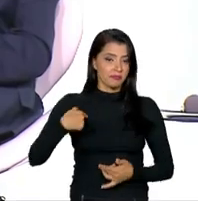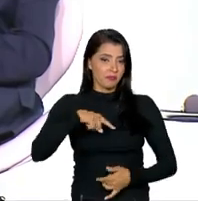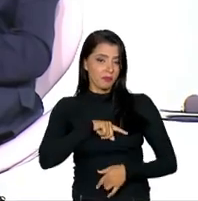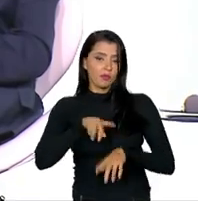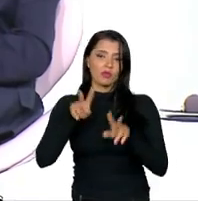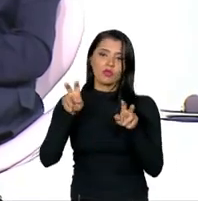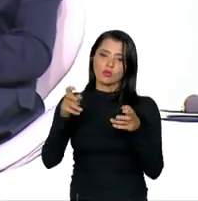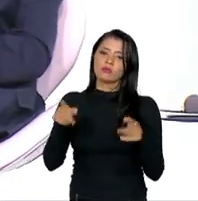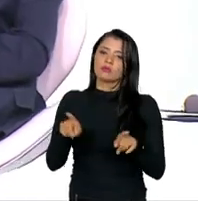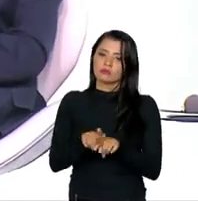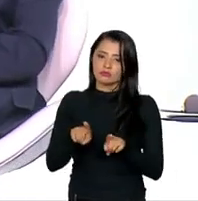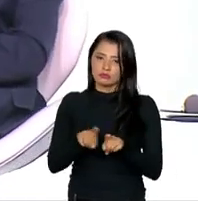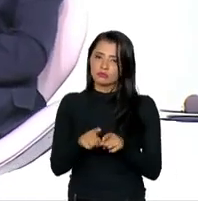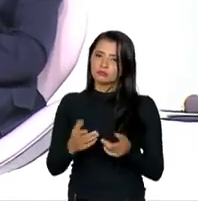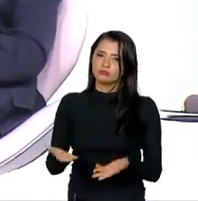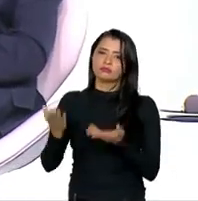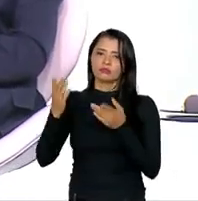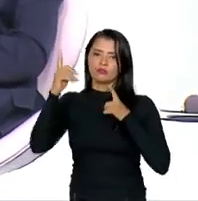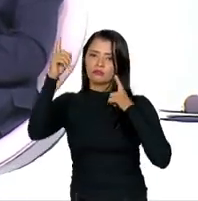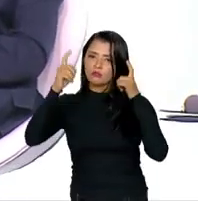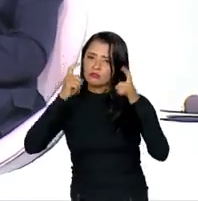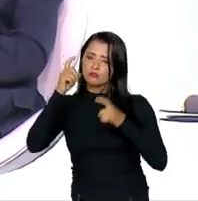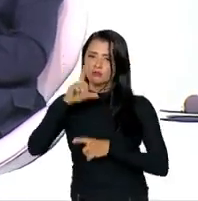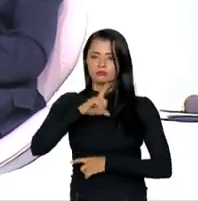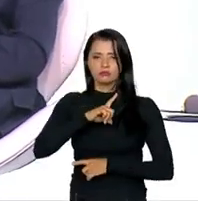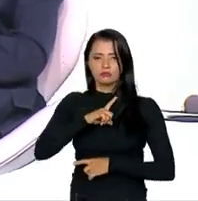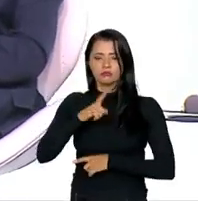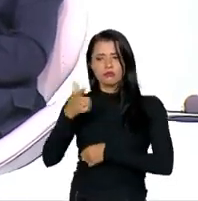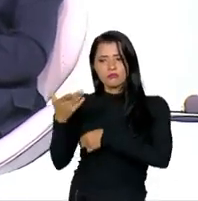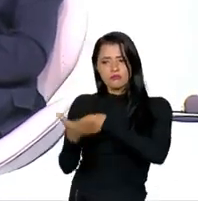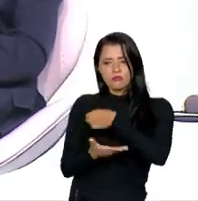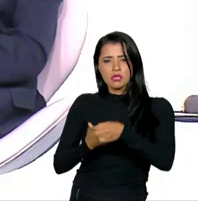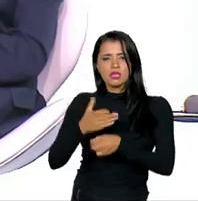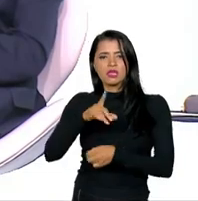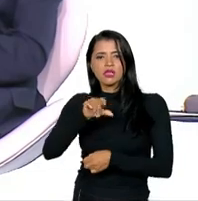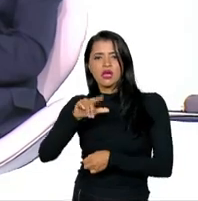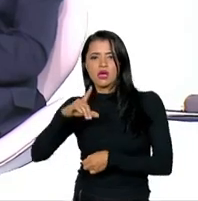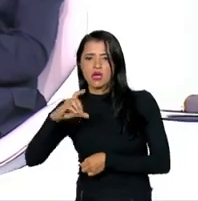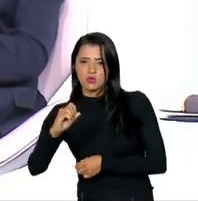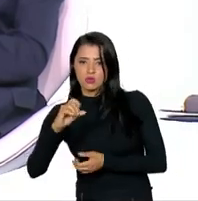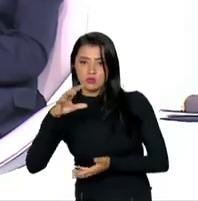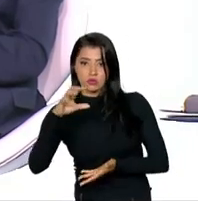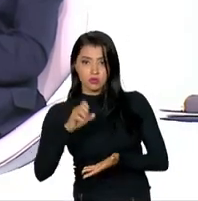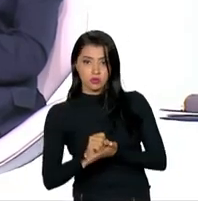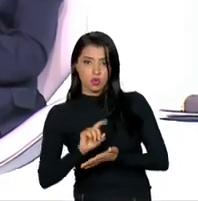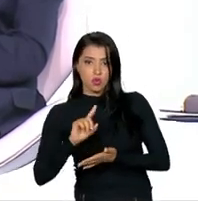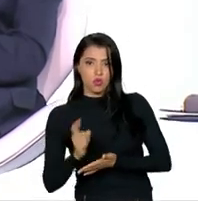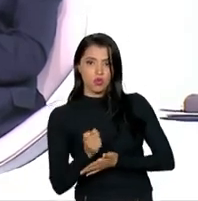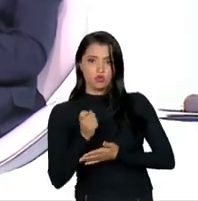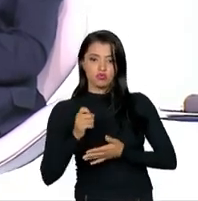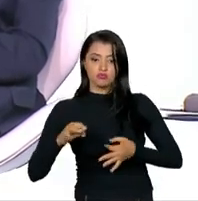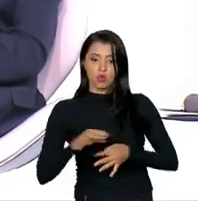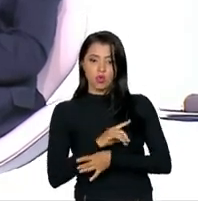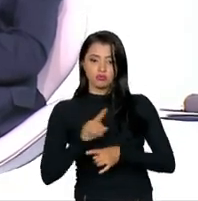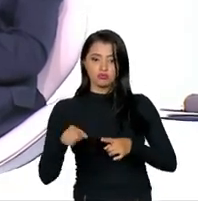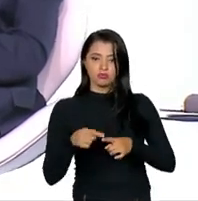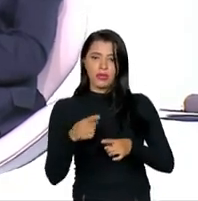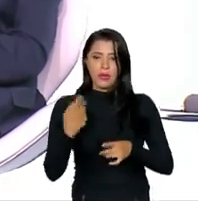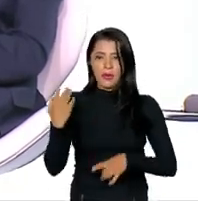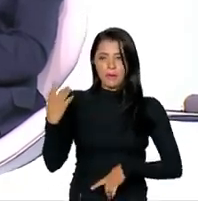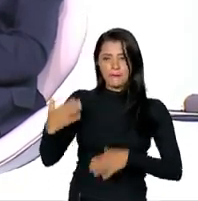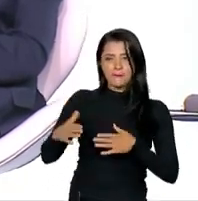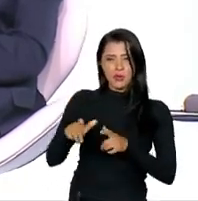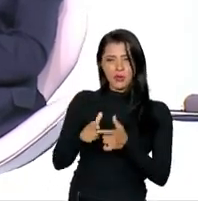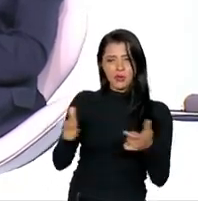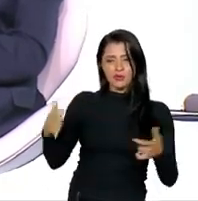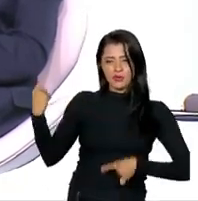sobre também a preocupação de ter a base de dados do Cadastro Único atualizado. Porque boa parte das nossas